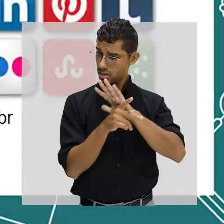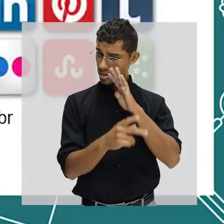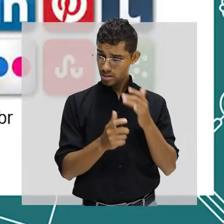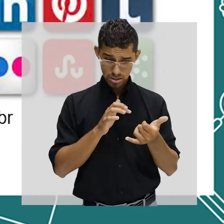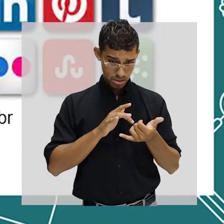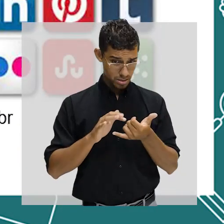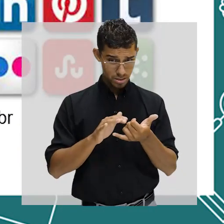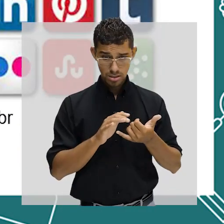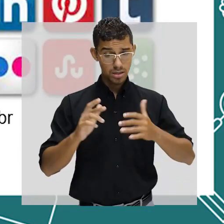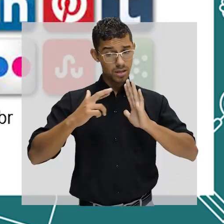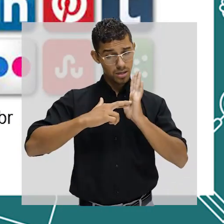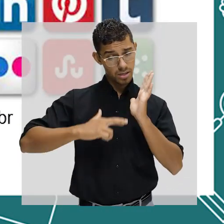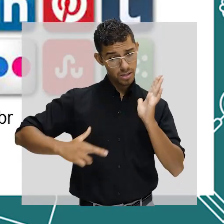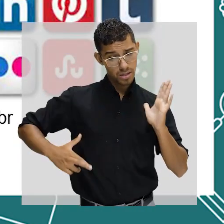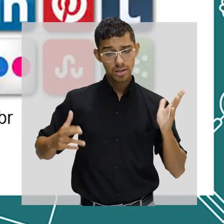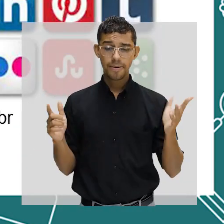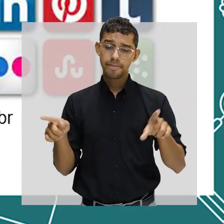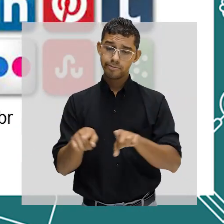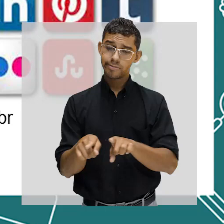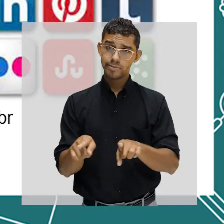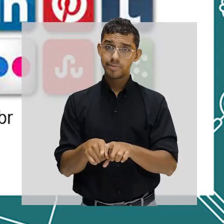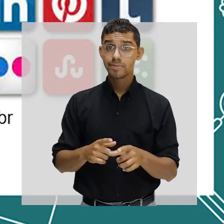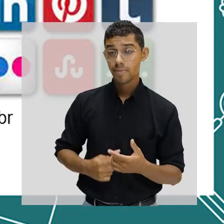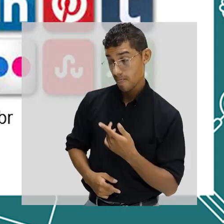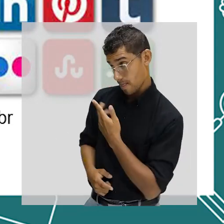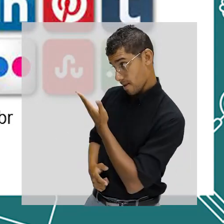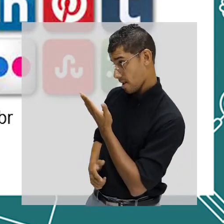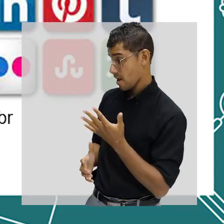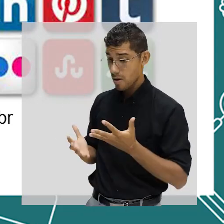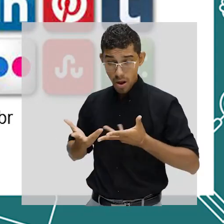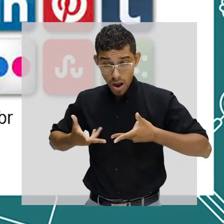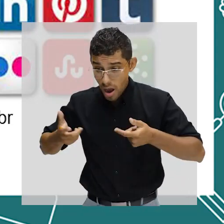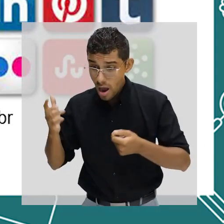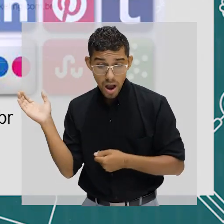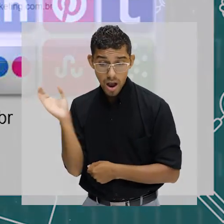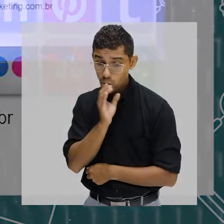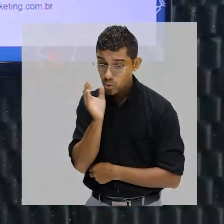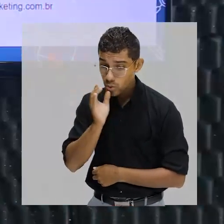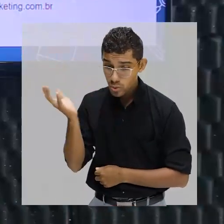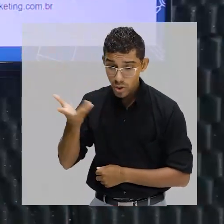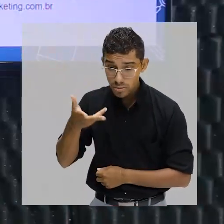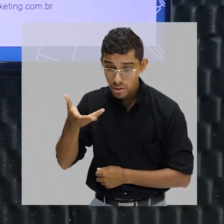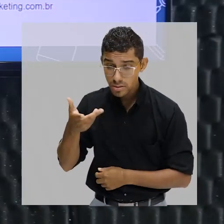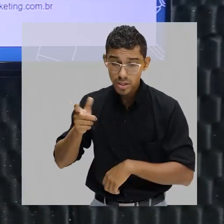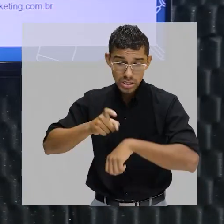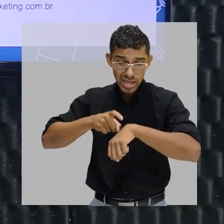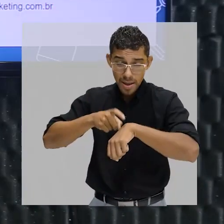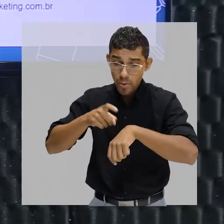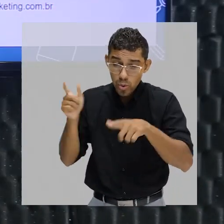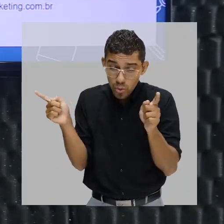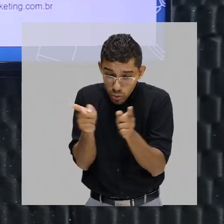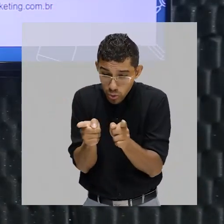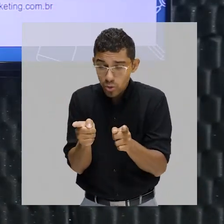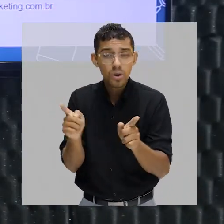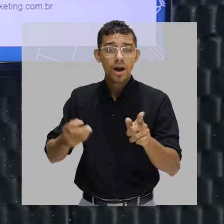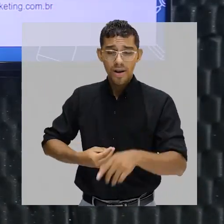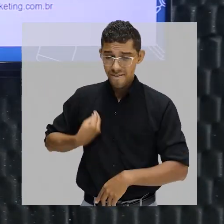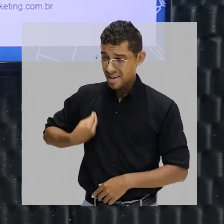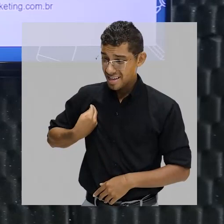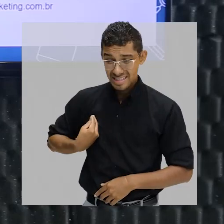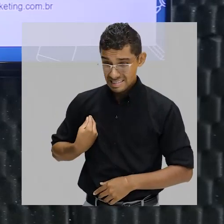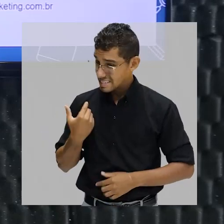escrevendo, inclusive, em redação, tá? Então, por causa da agilidade, porque o tempo é curto, porque a gente vive numa vida corrida,